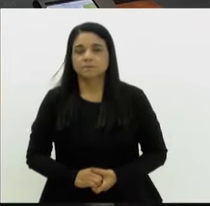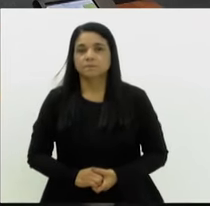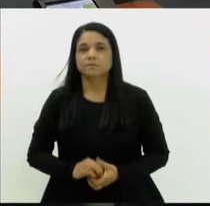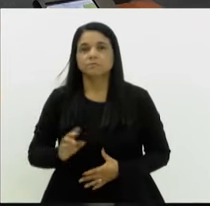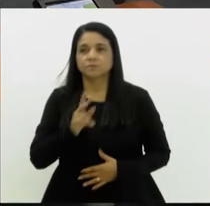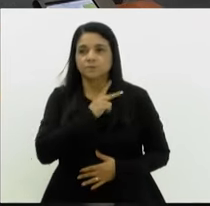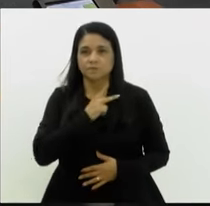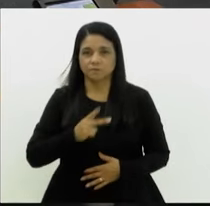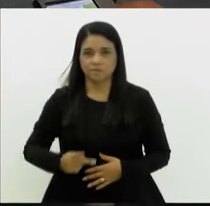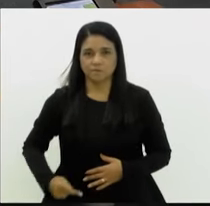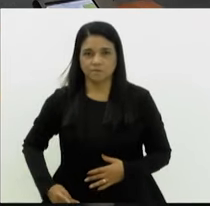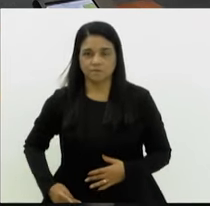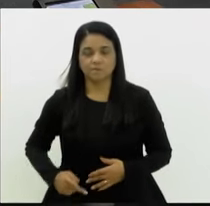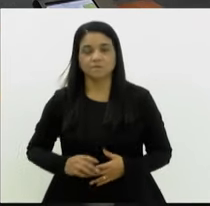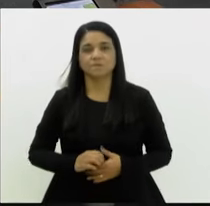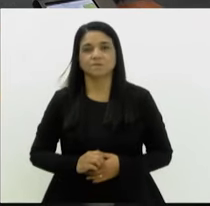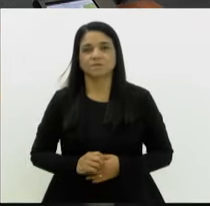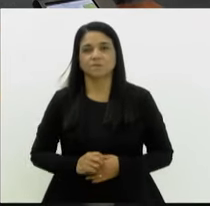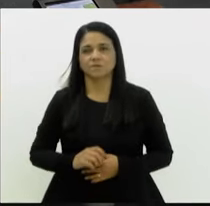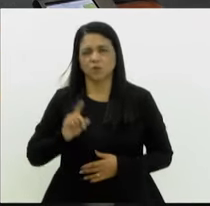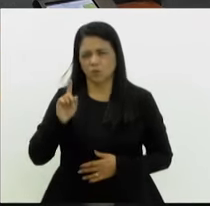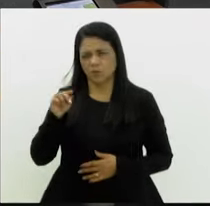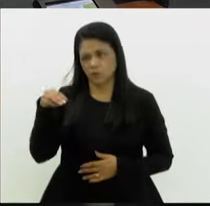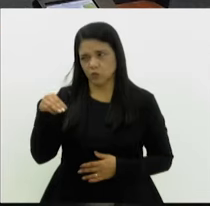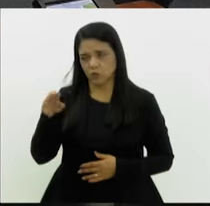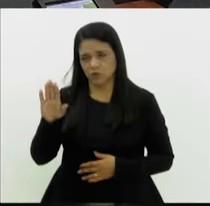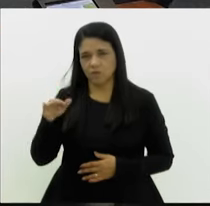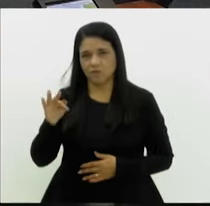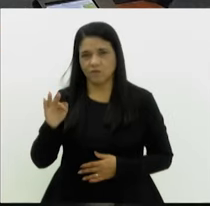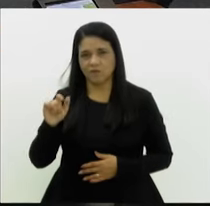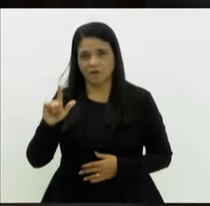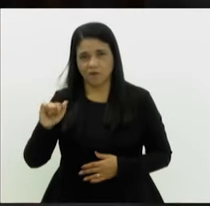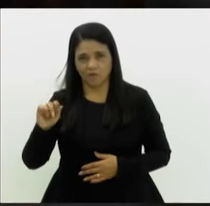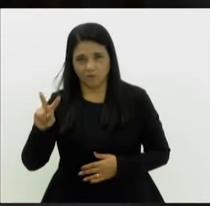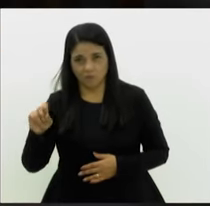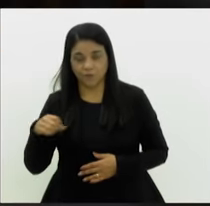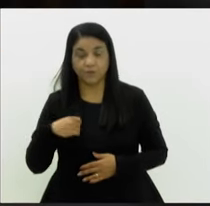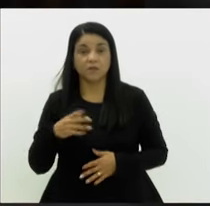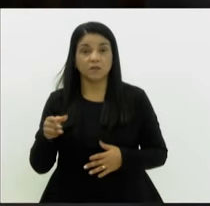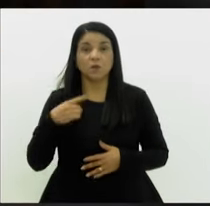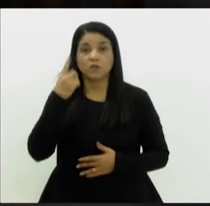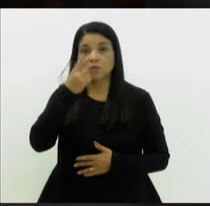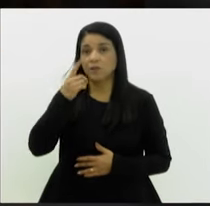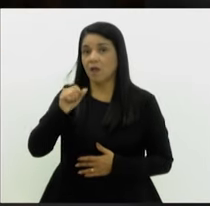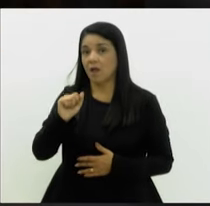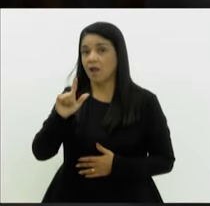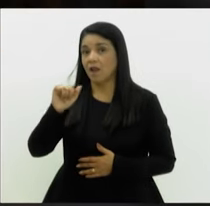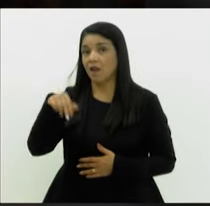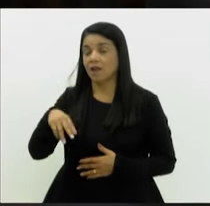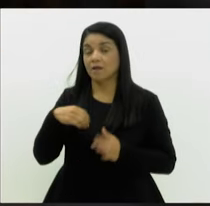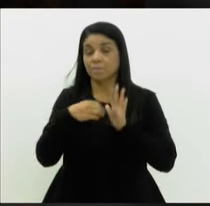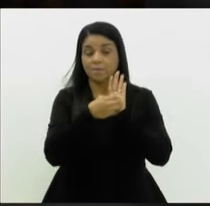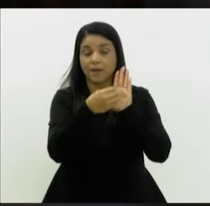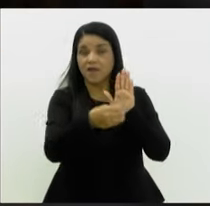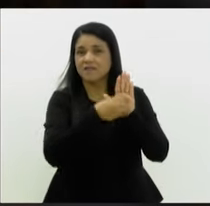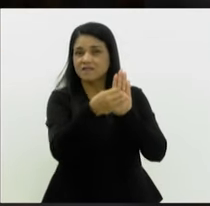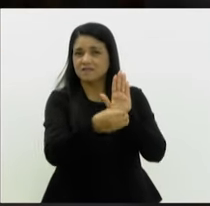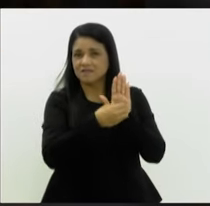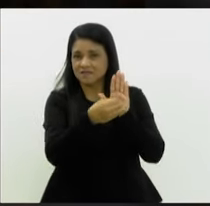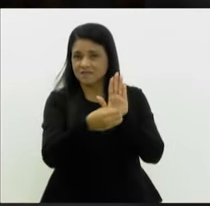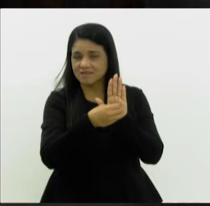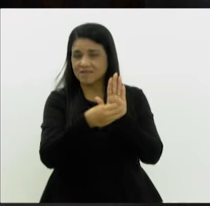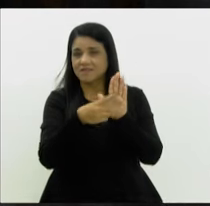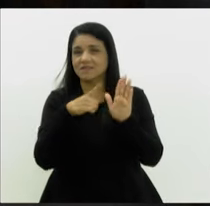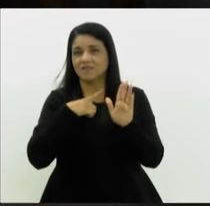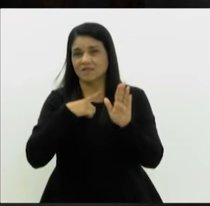Presidente. Um minutinho, por favor, Flávio. Deputado Alão, gostaria que o senhor emitisse o teu parecer, uma vez que a gente